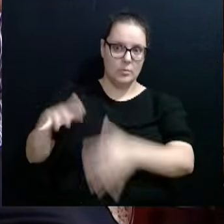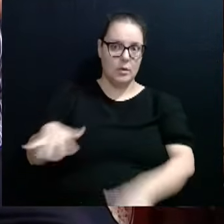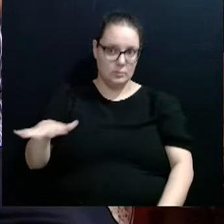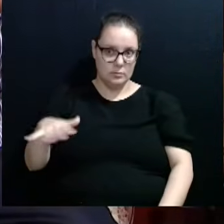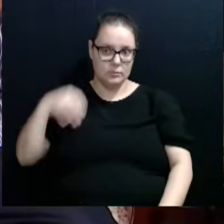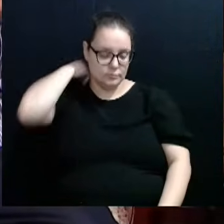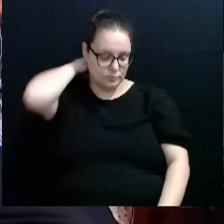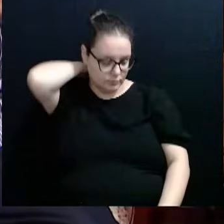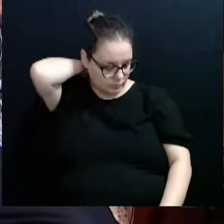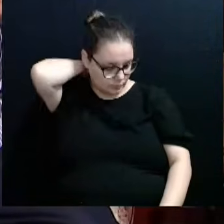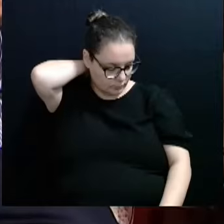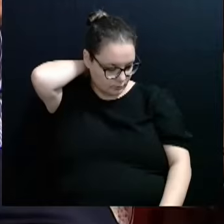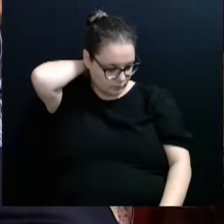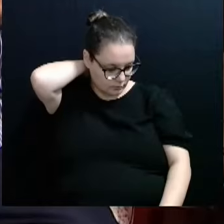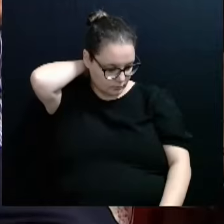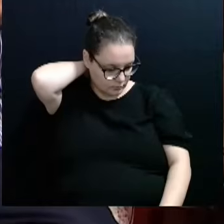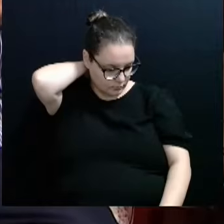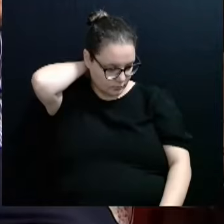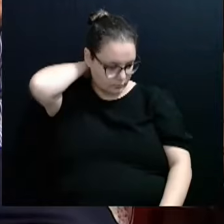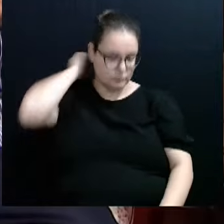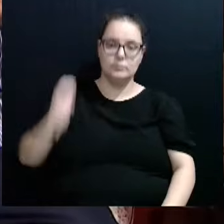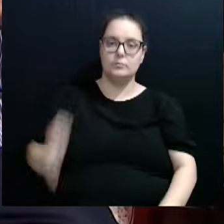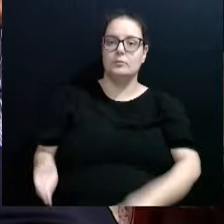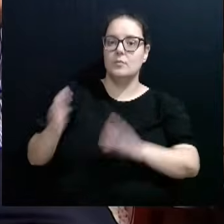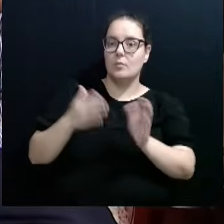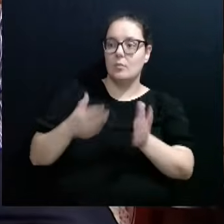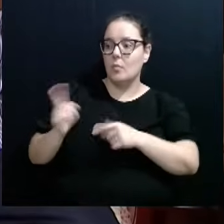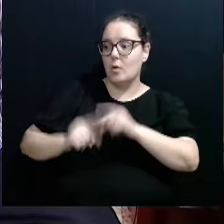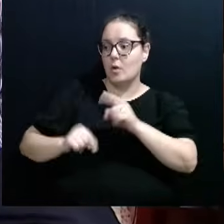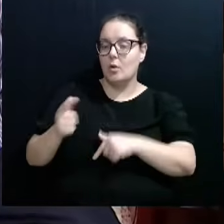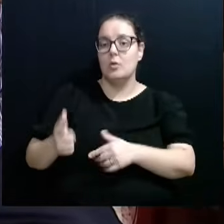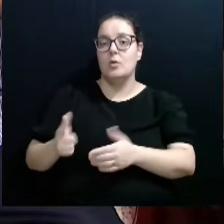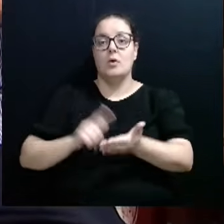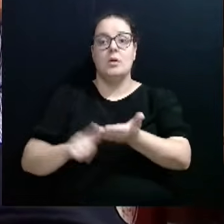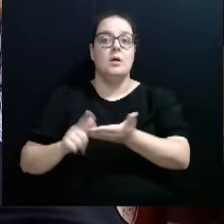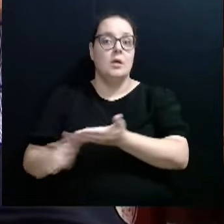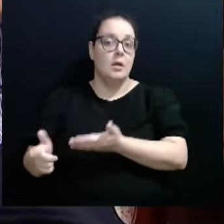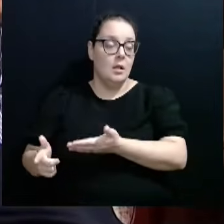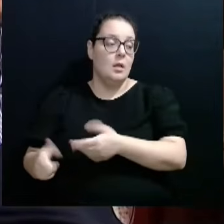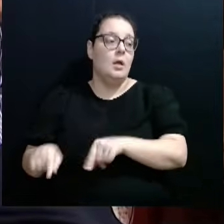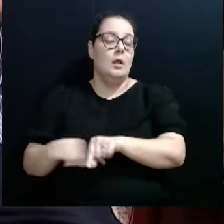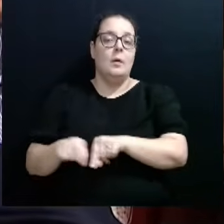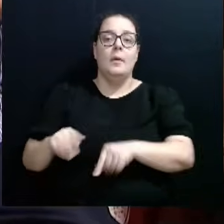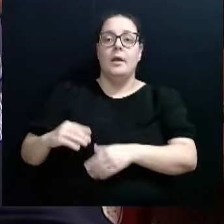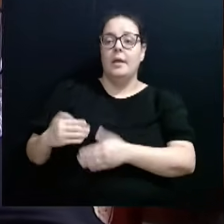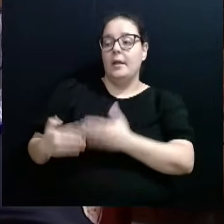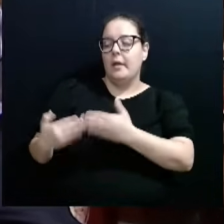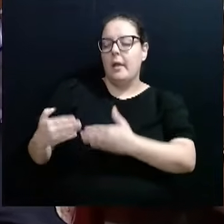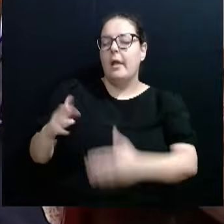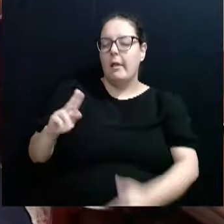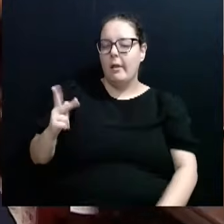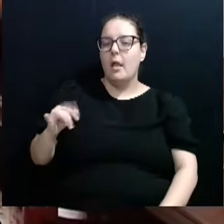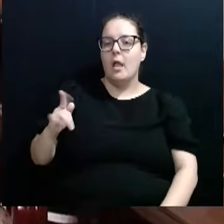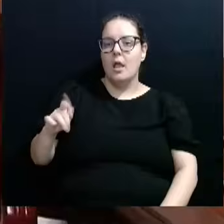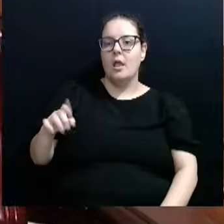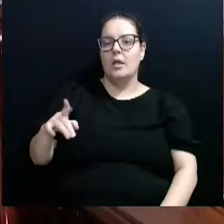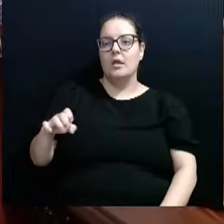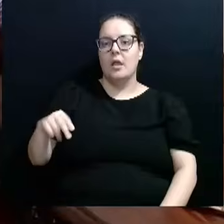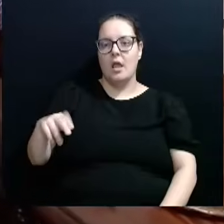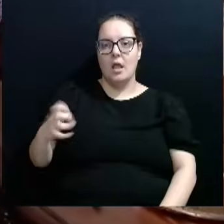de produtos de higiene e limpeza. Em 2013, vendo esses programas de highlights da